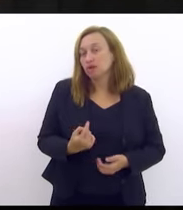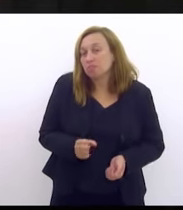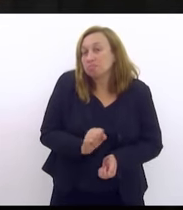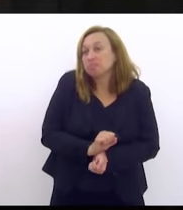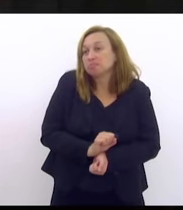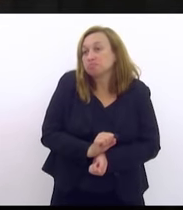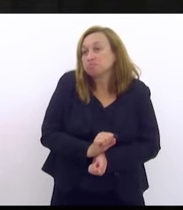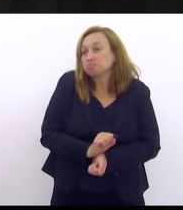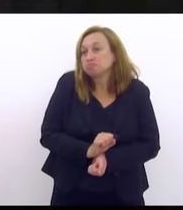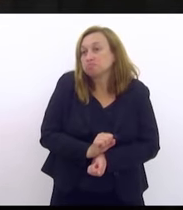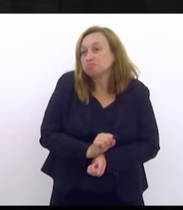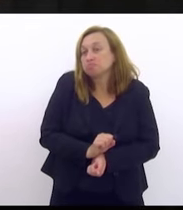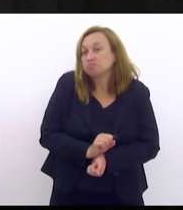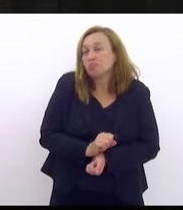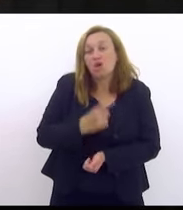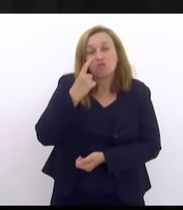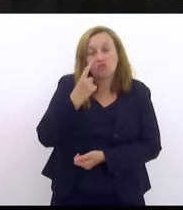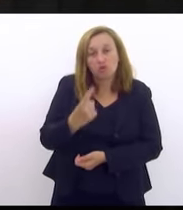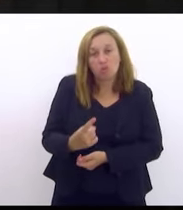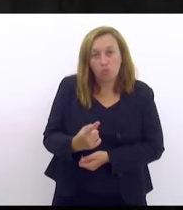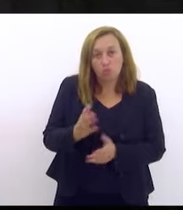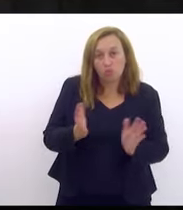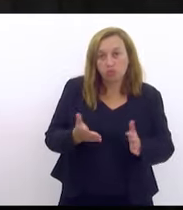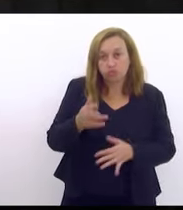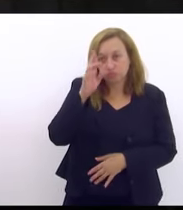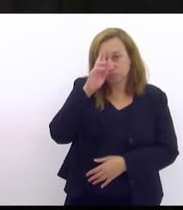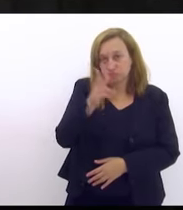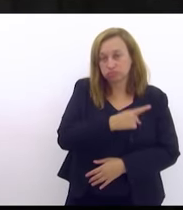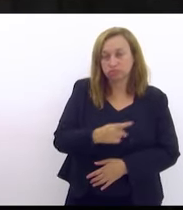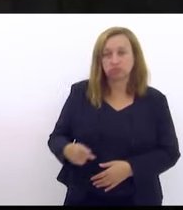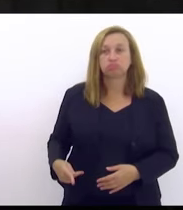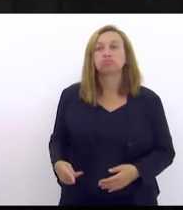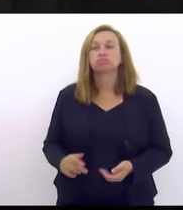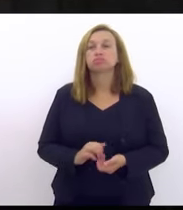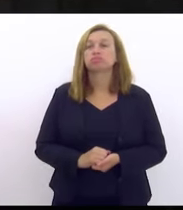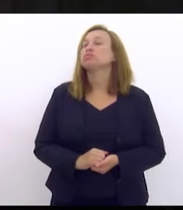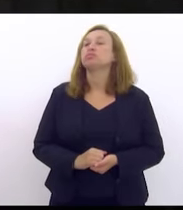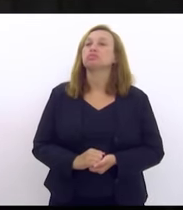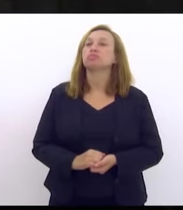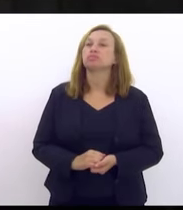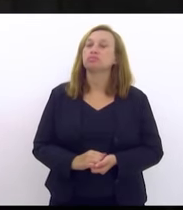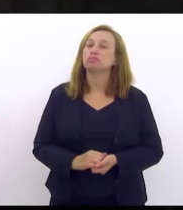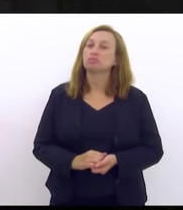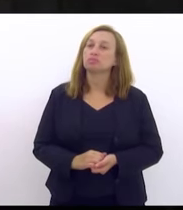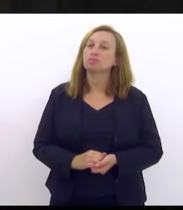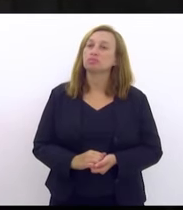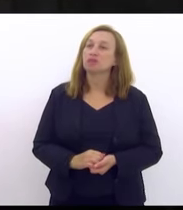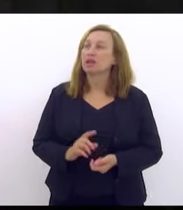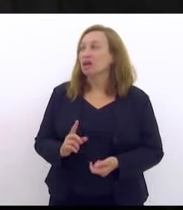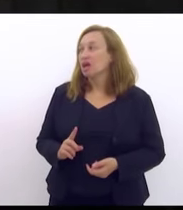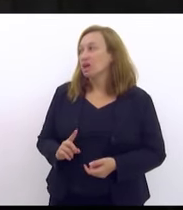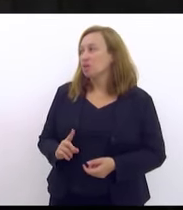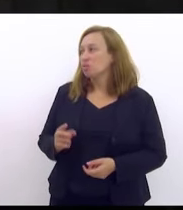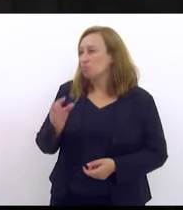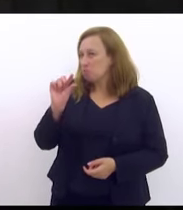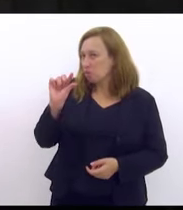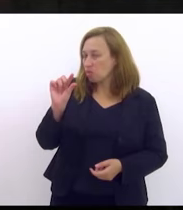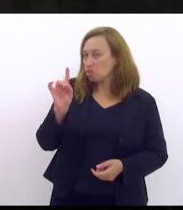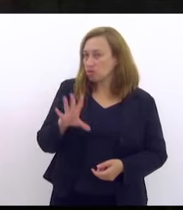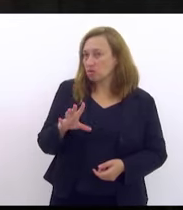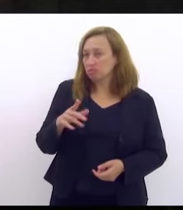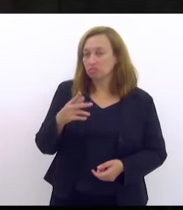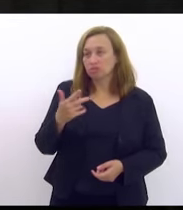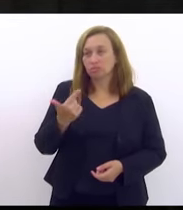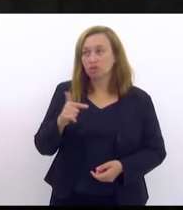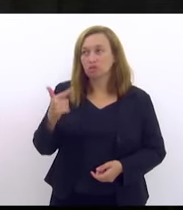mão. Assisti hoje, senhora presidente, parte, porque depois eu tive que ir para a comissão de orçamento,